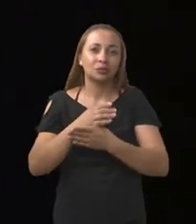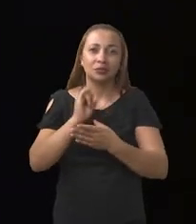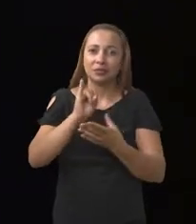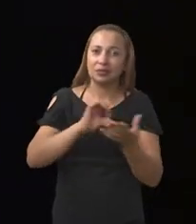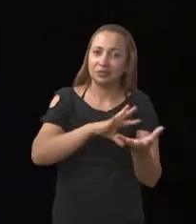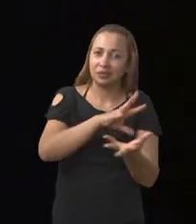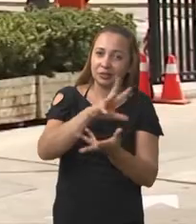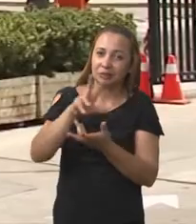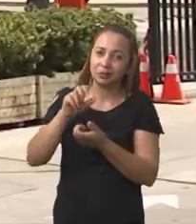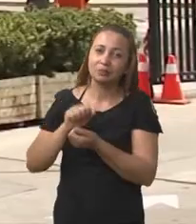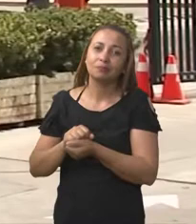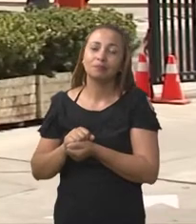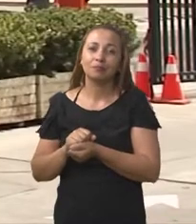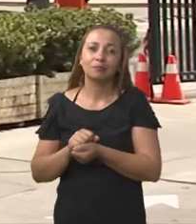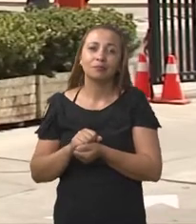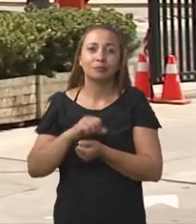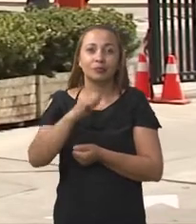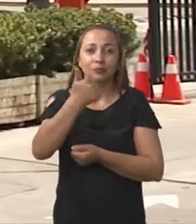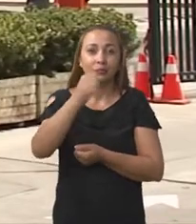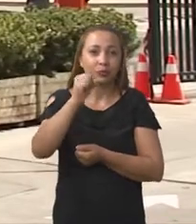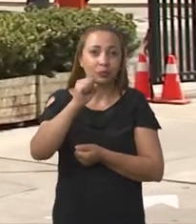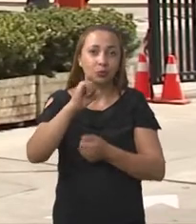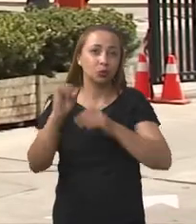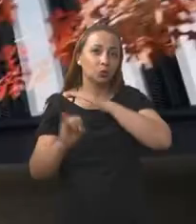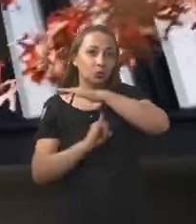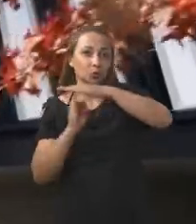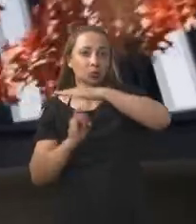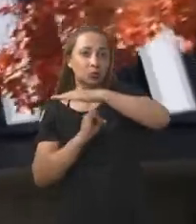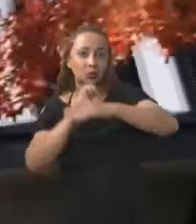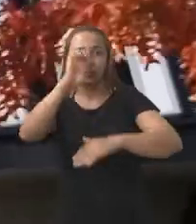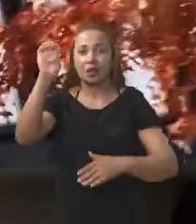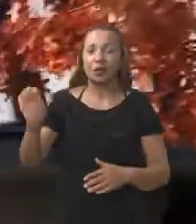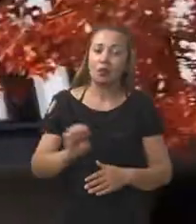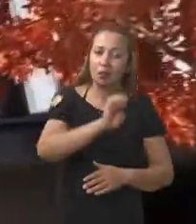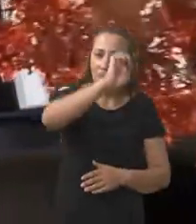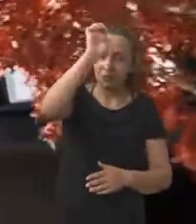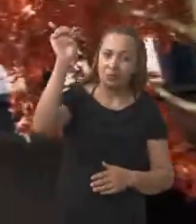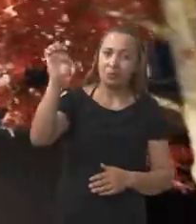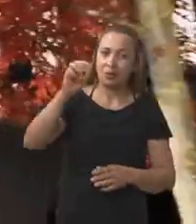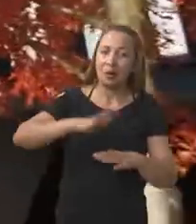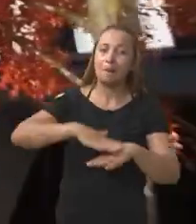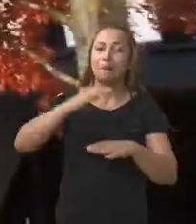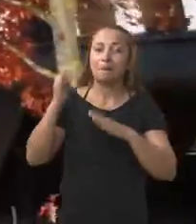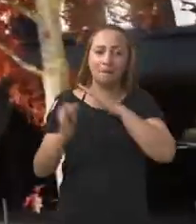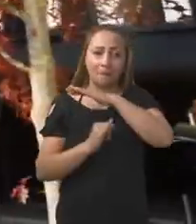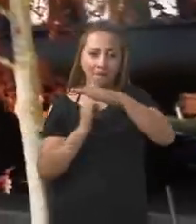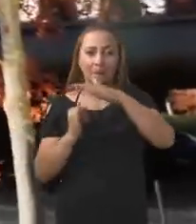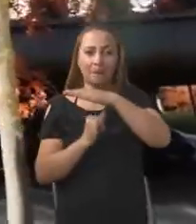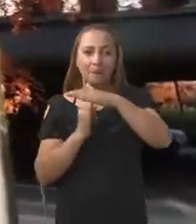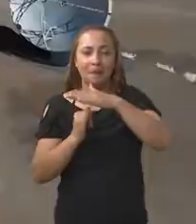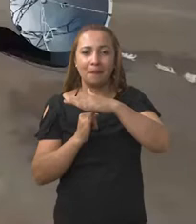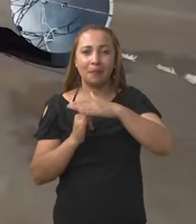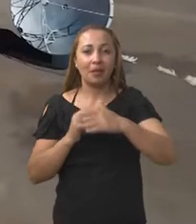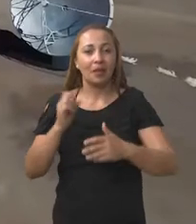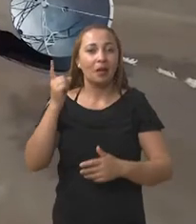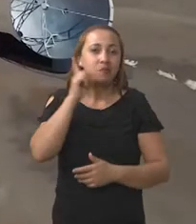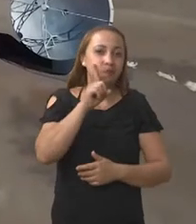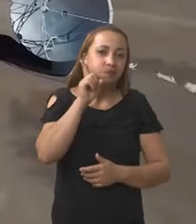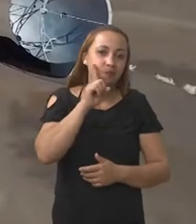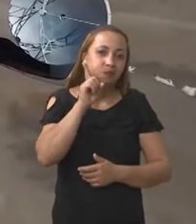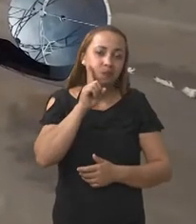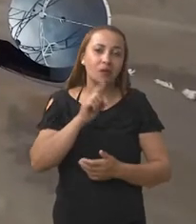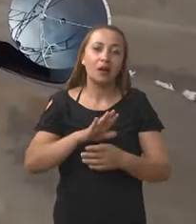consórcio internacional com 18 institutos da Europa mais no Instituto a